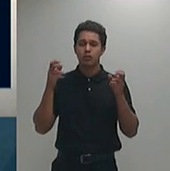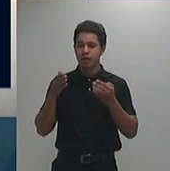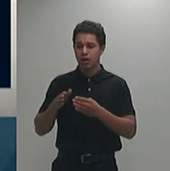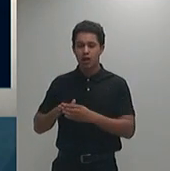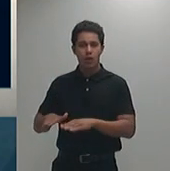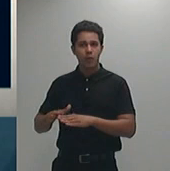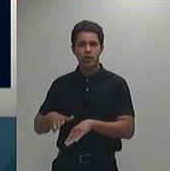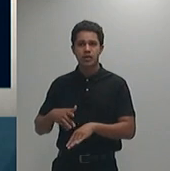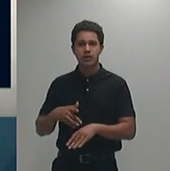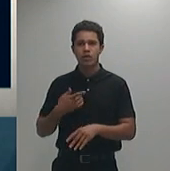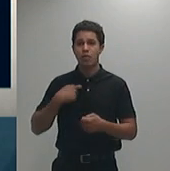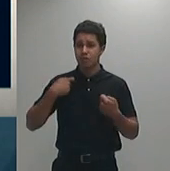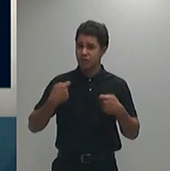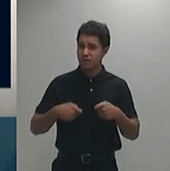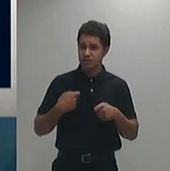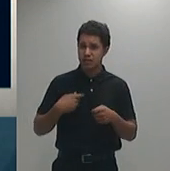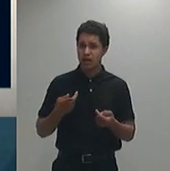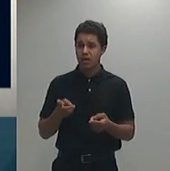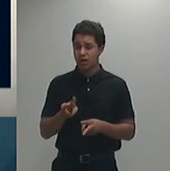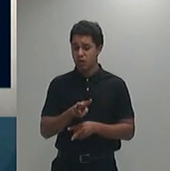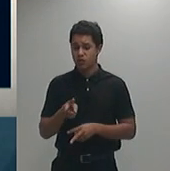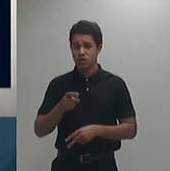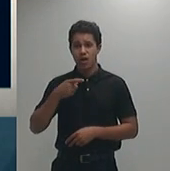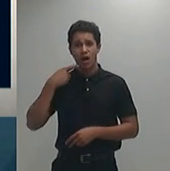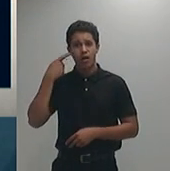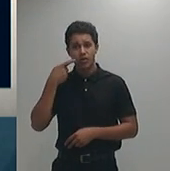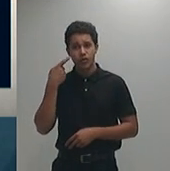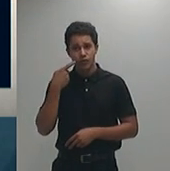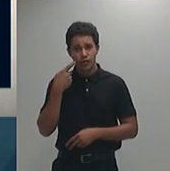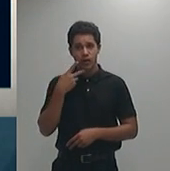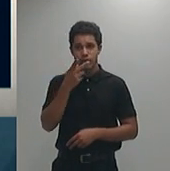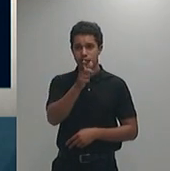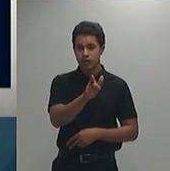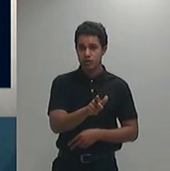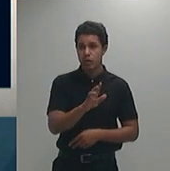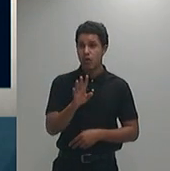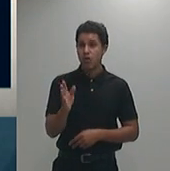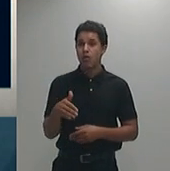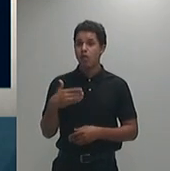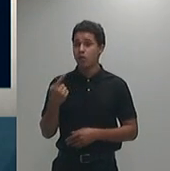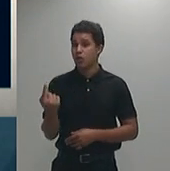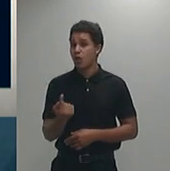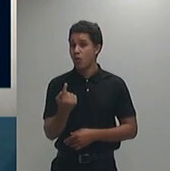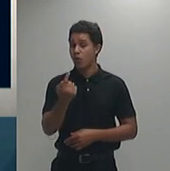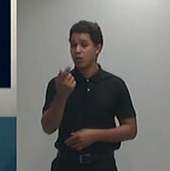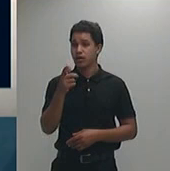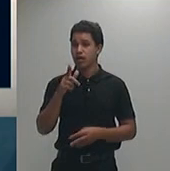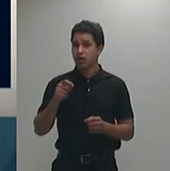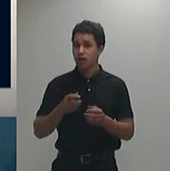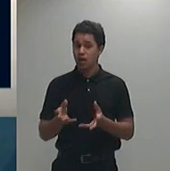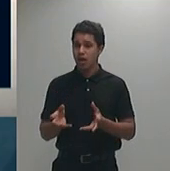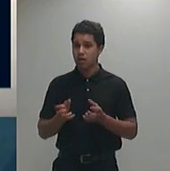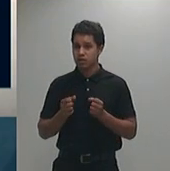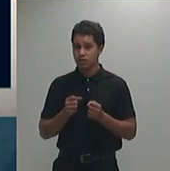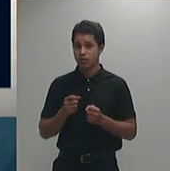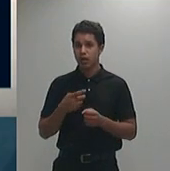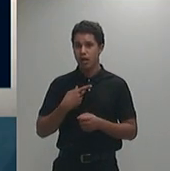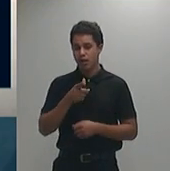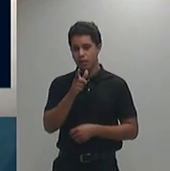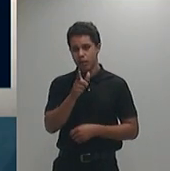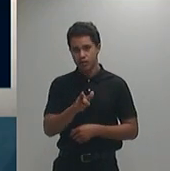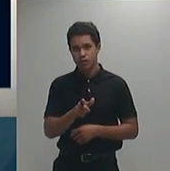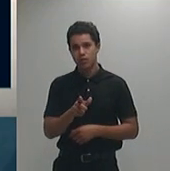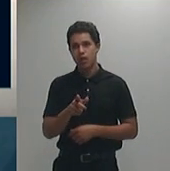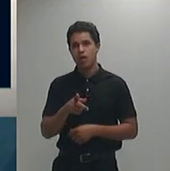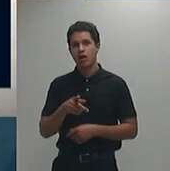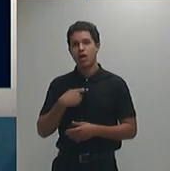entre o advogado EA tarde quando o único Capítulo objeto da rescisória é um relativo aos honorários